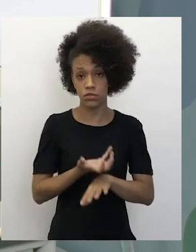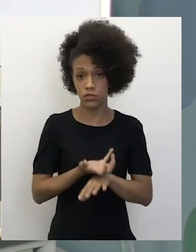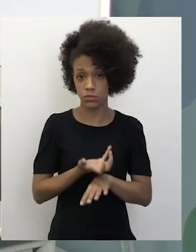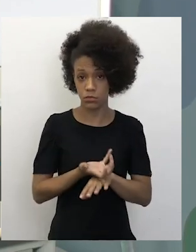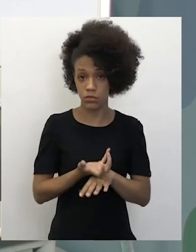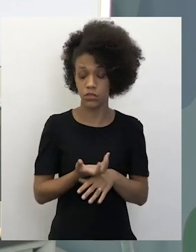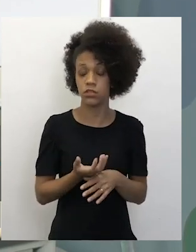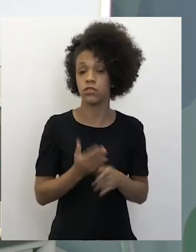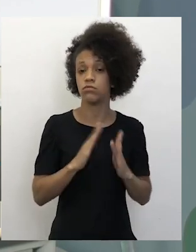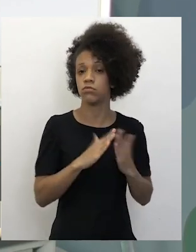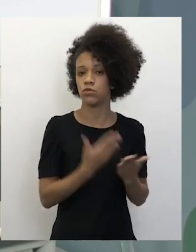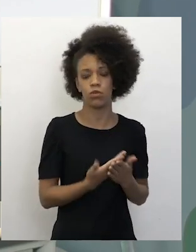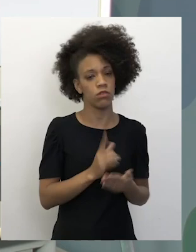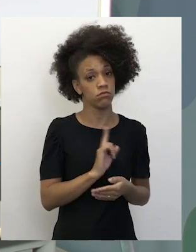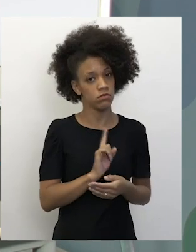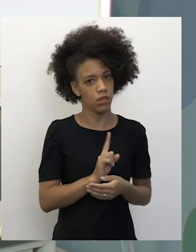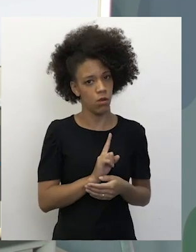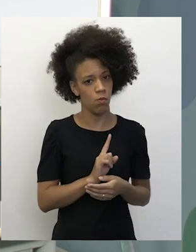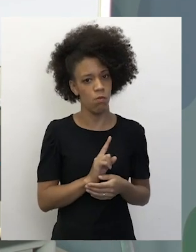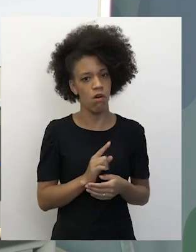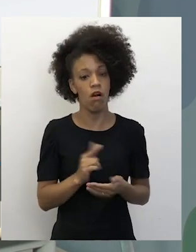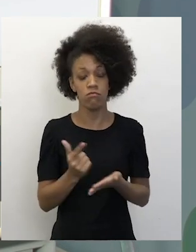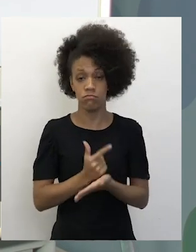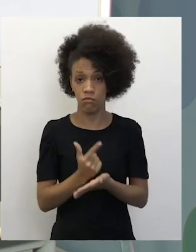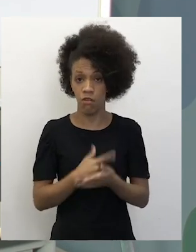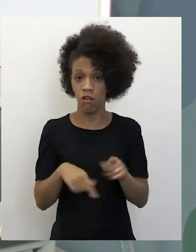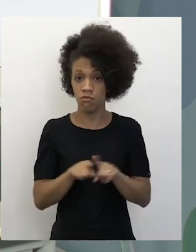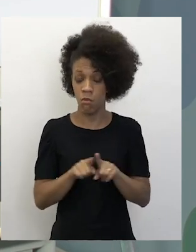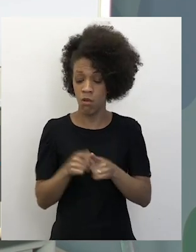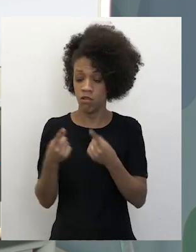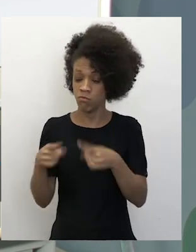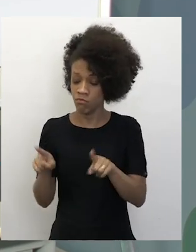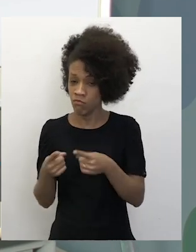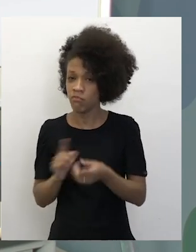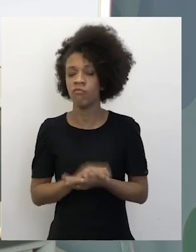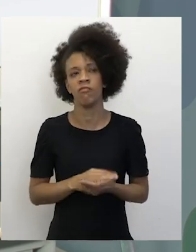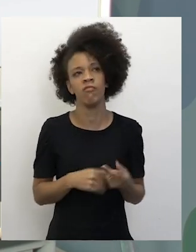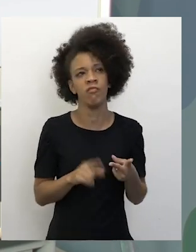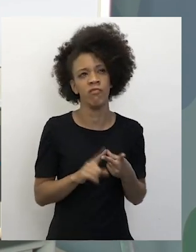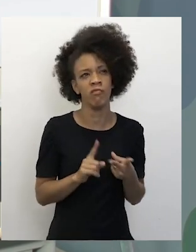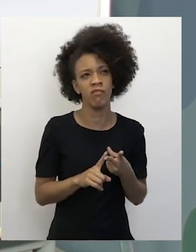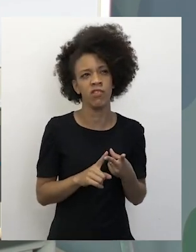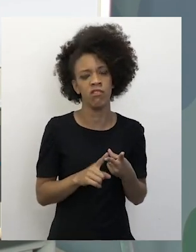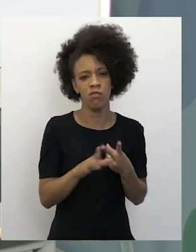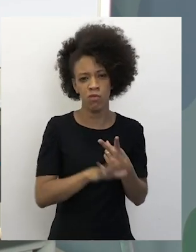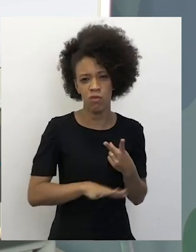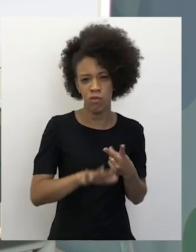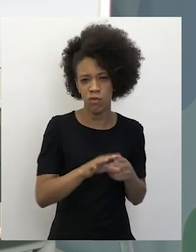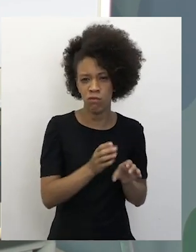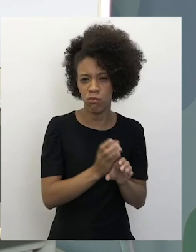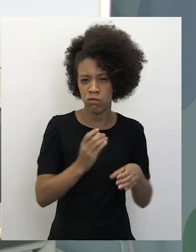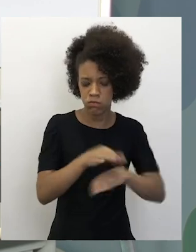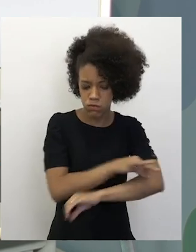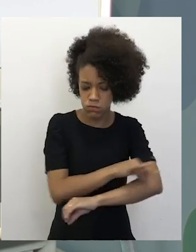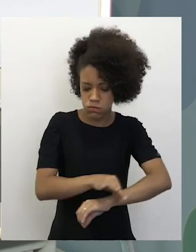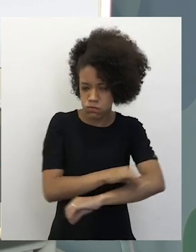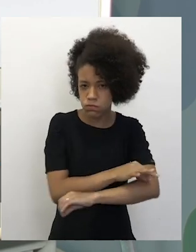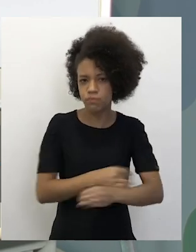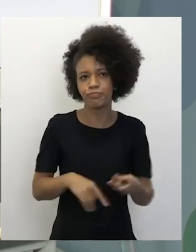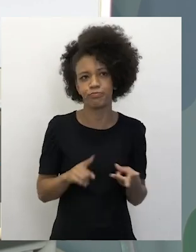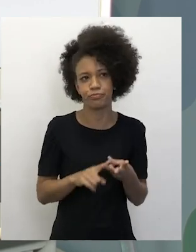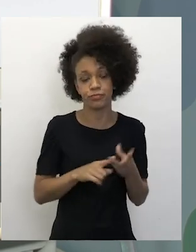escola uma matéria escolar não a literatura tá no mesmo Campo da música a literatura no mesma área da arquitetura